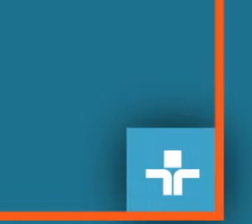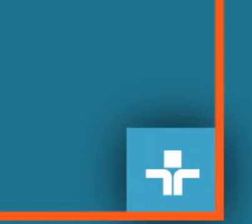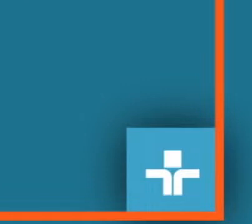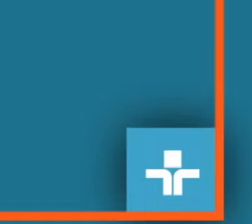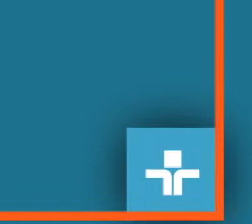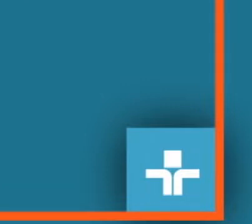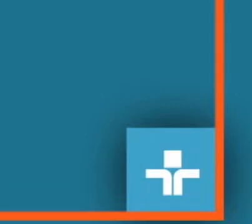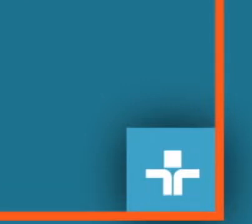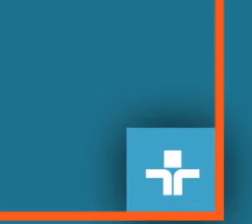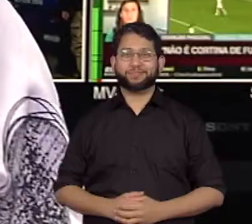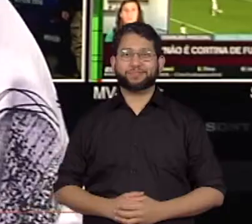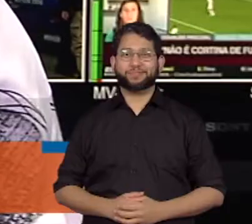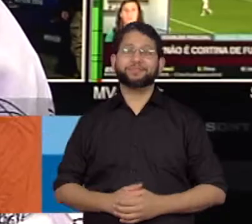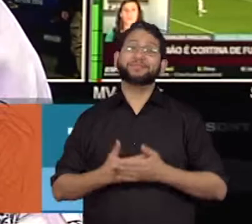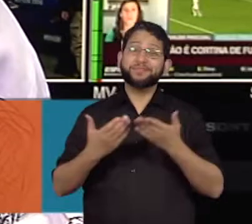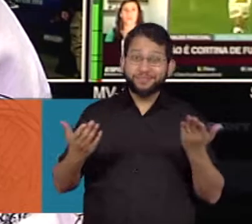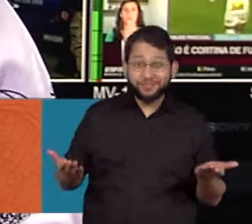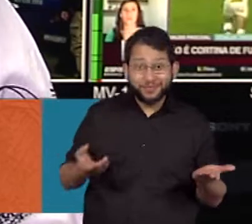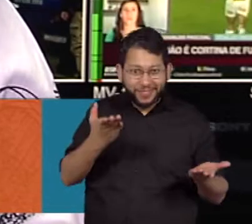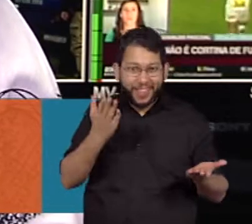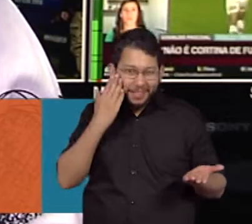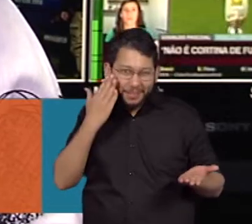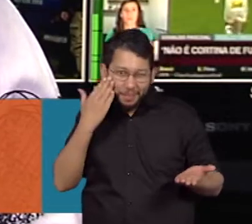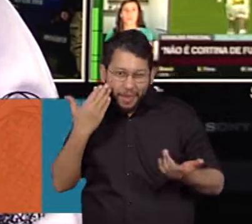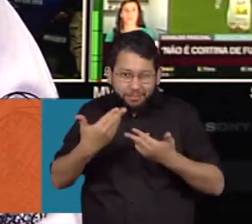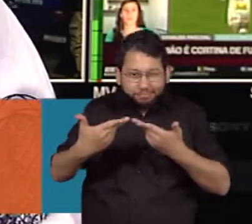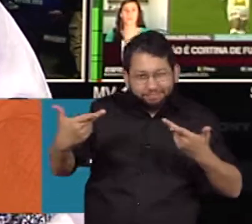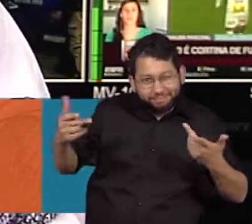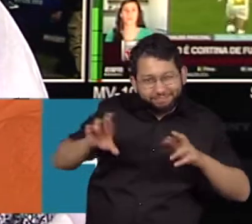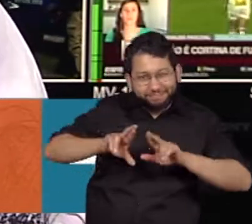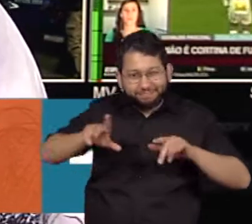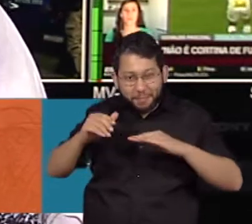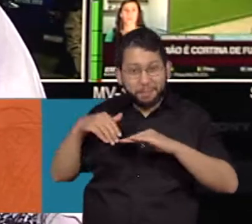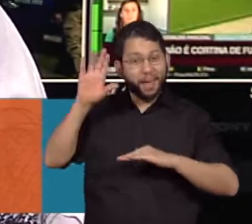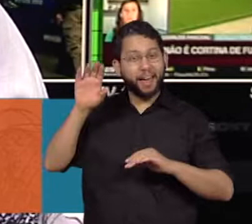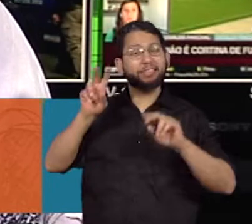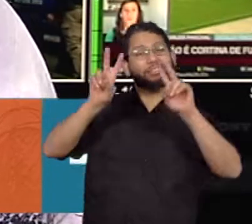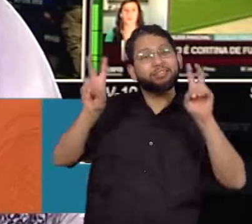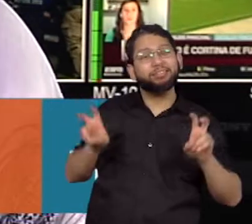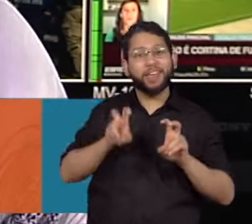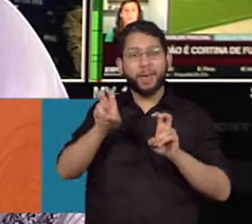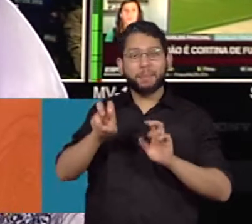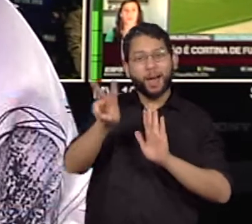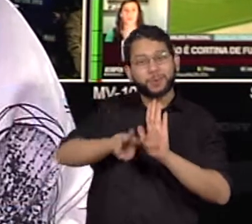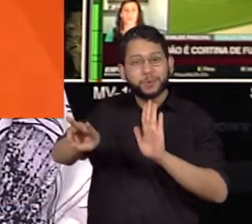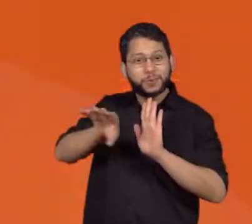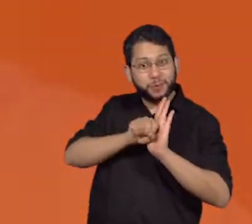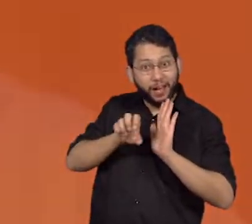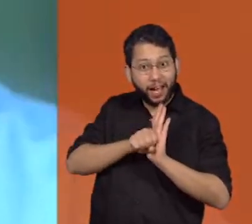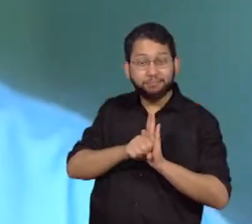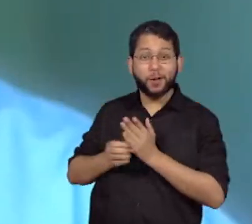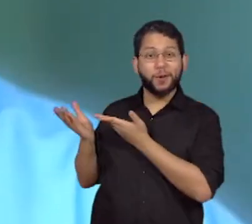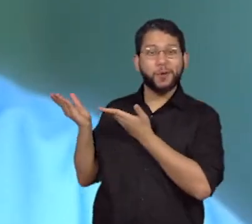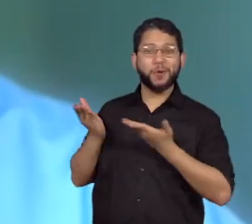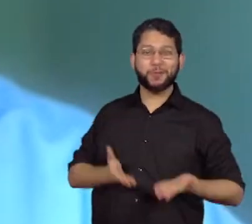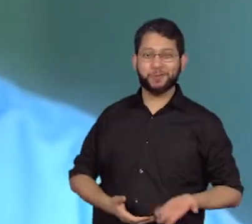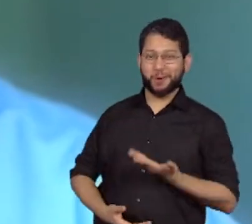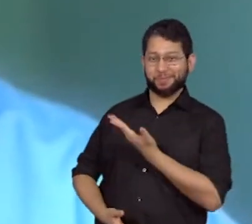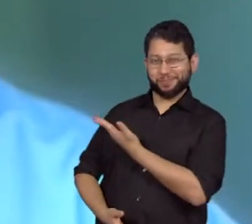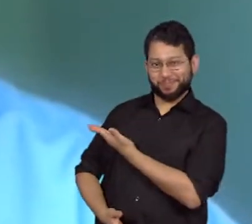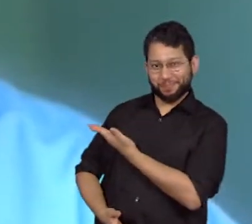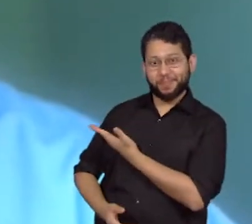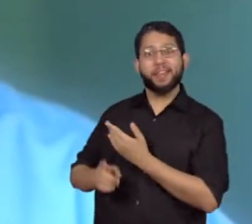conteúdo para mídias digitais, Gui Ravache. Para você saber mais sobre o universo do audiovisual, Cris Guterres. Convidamos o